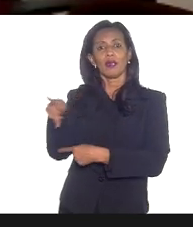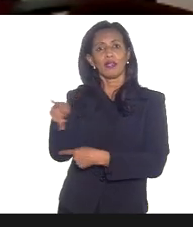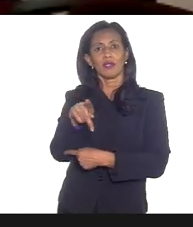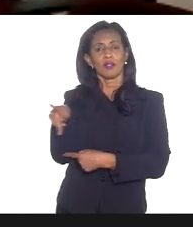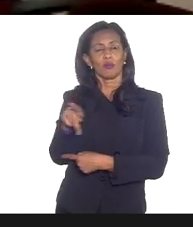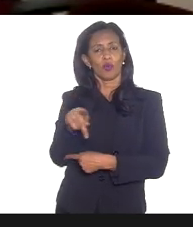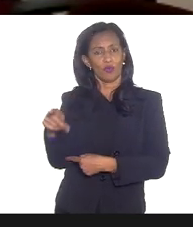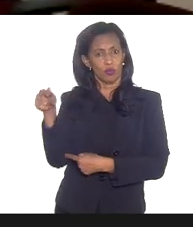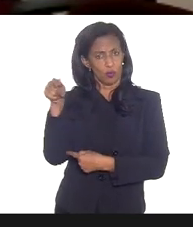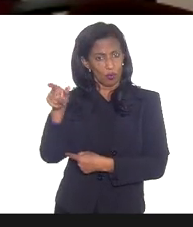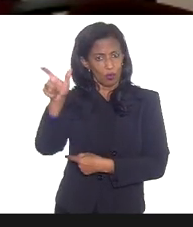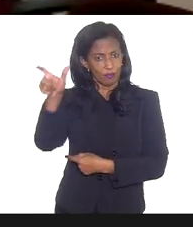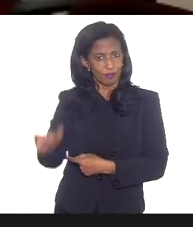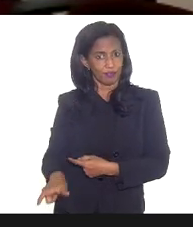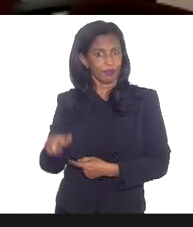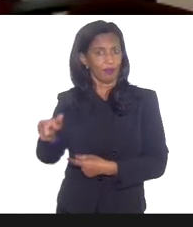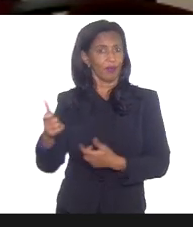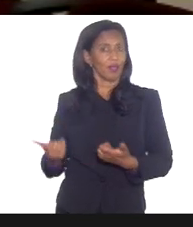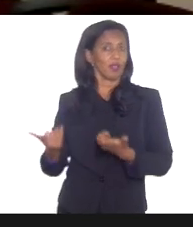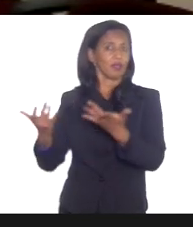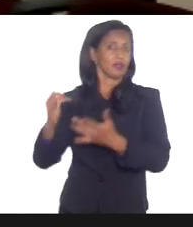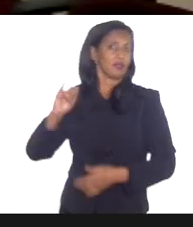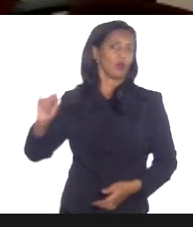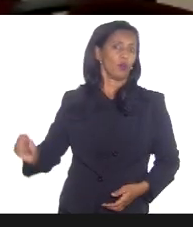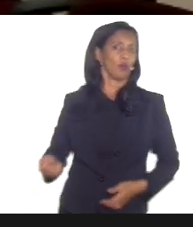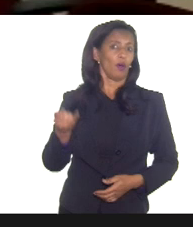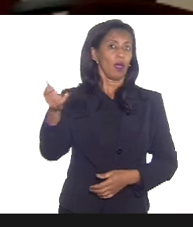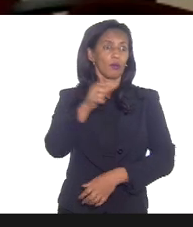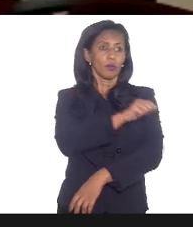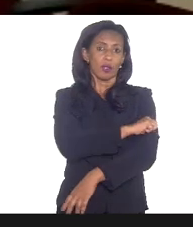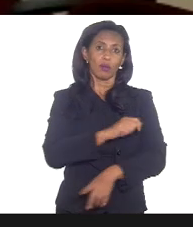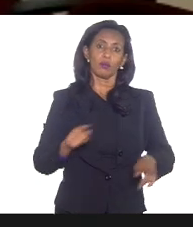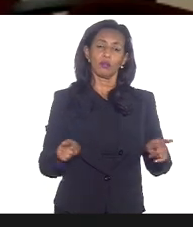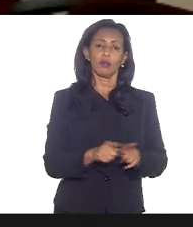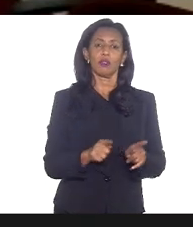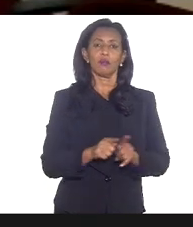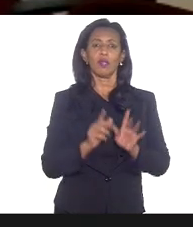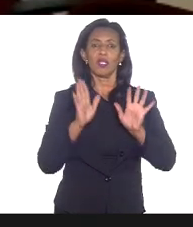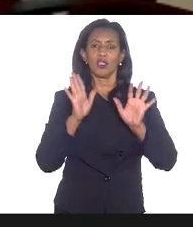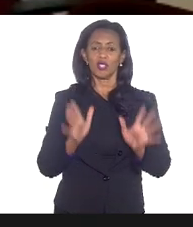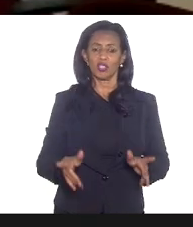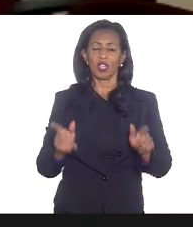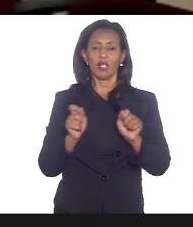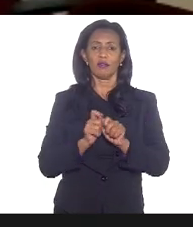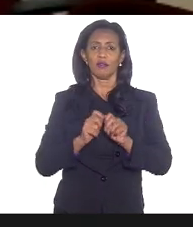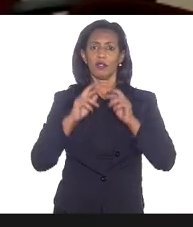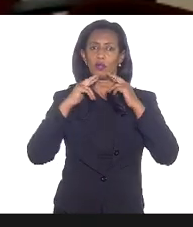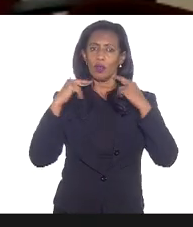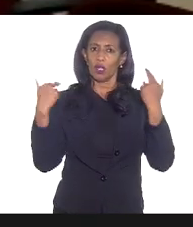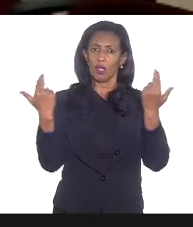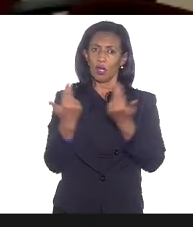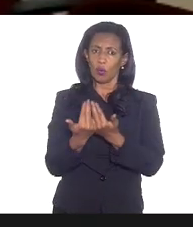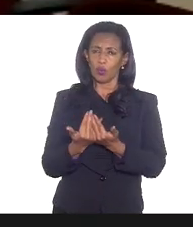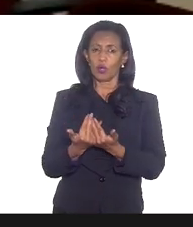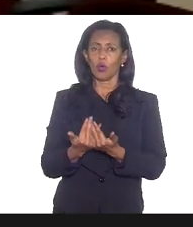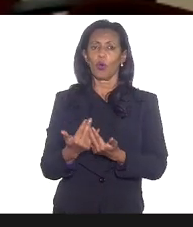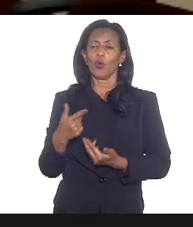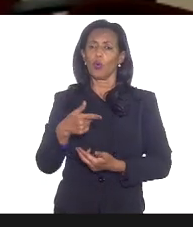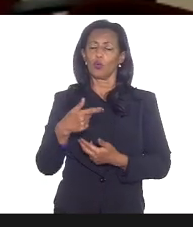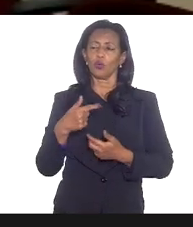gente essas possibilidades, e os alunos também, que já fizeram reuniões conosco, trazendo